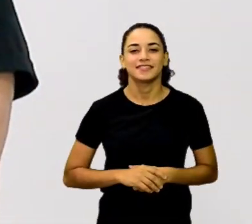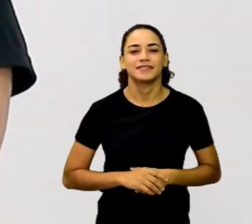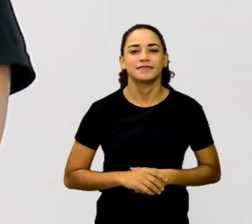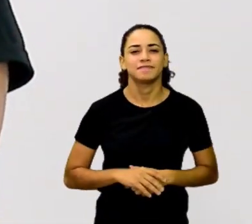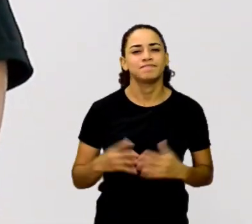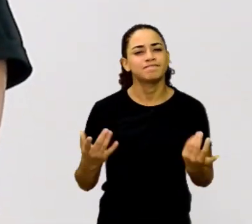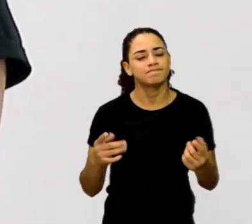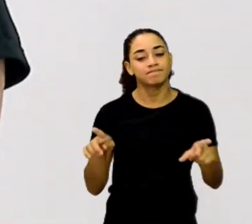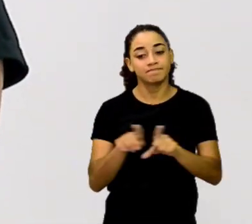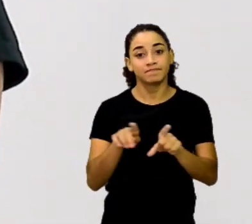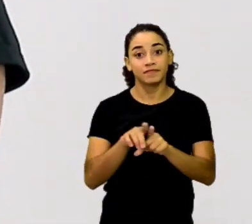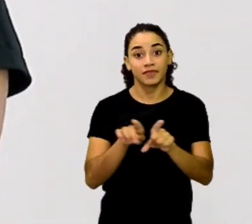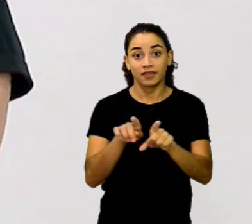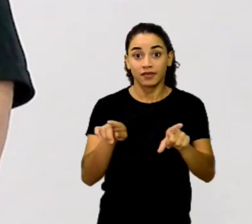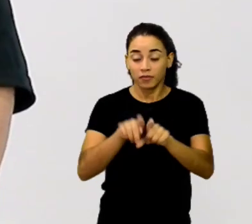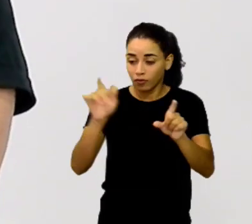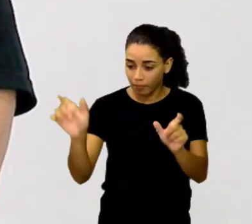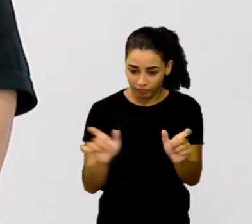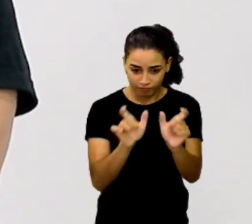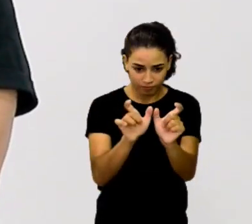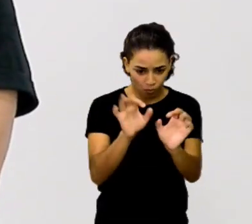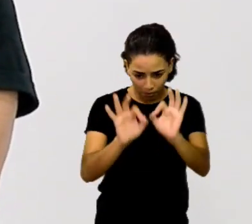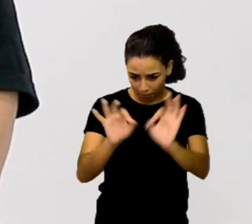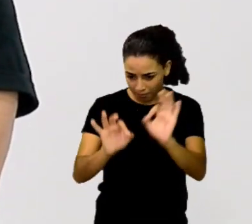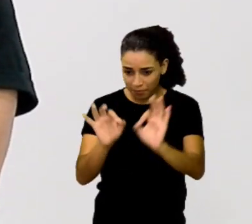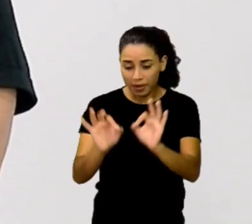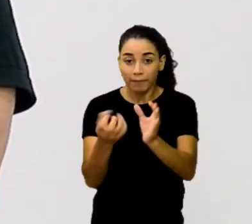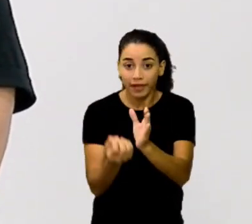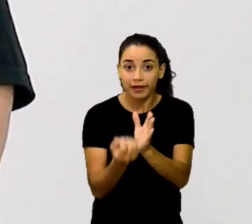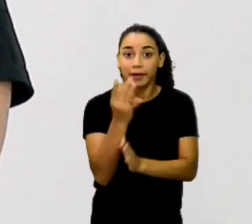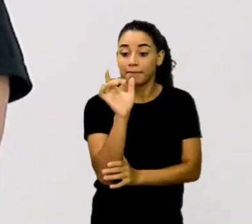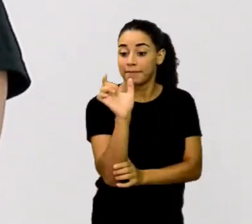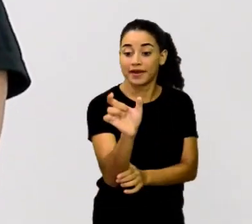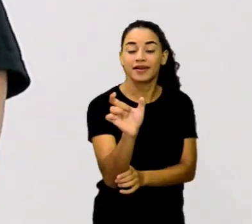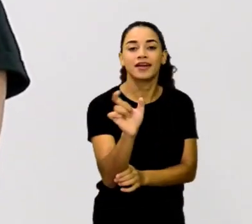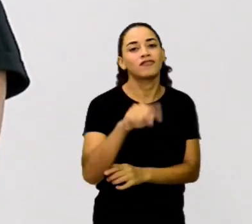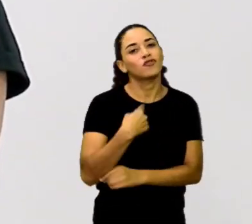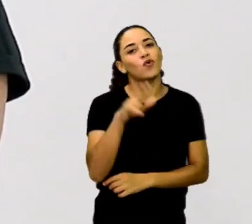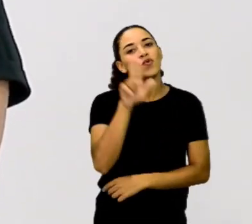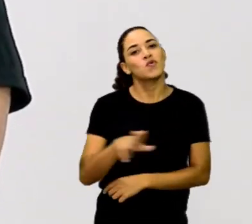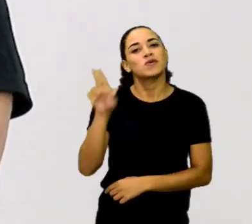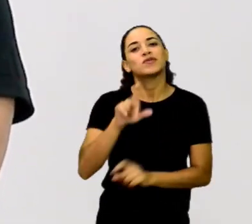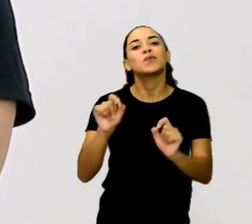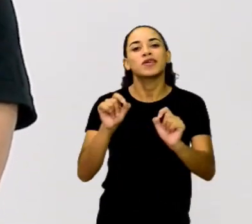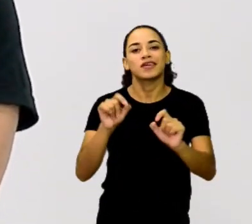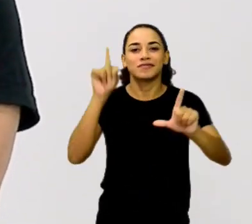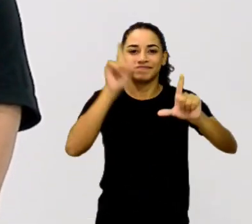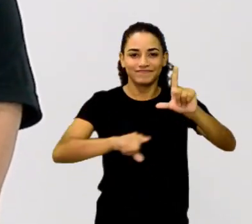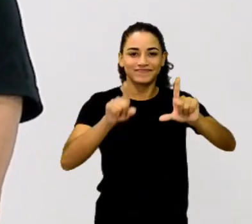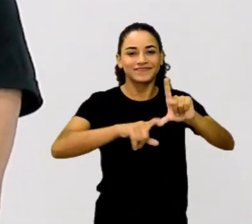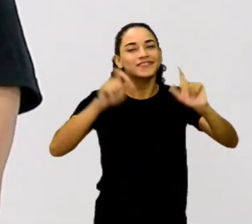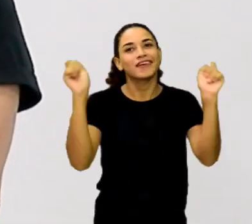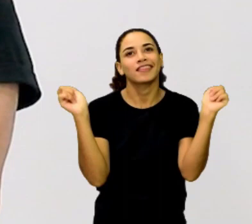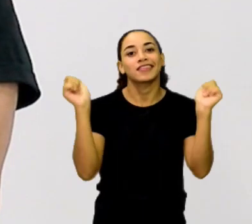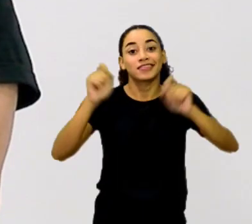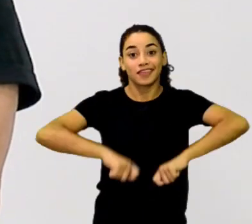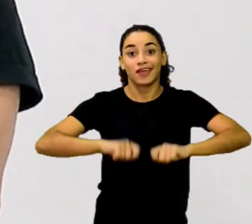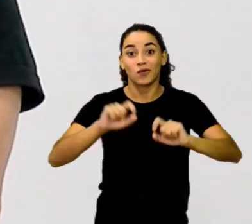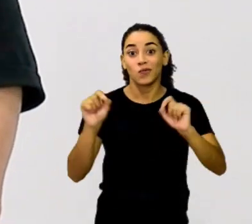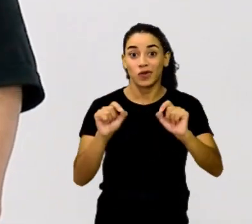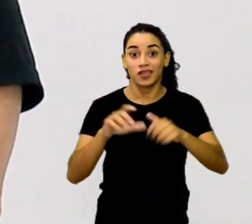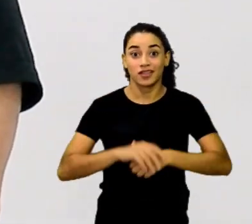Para formar as palavras, nós usamos sempre as letras, que podem ser